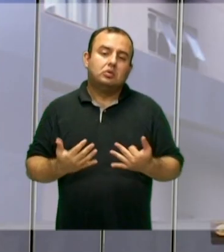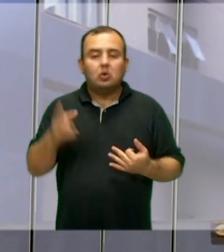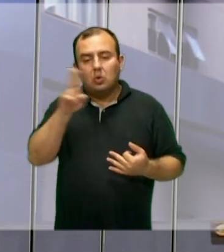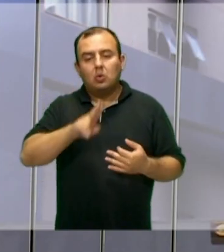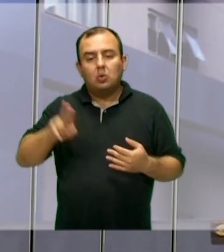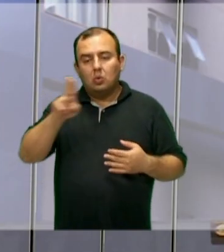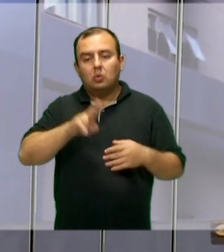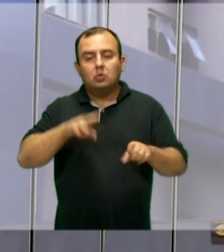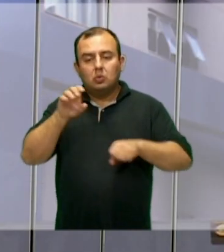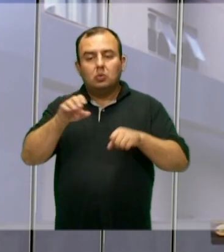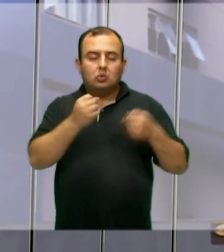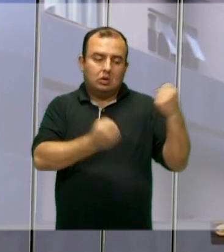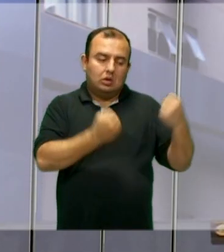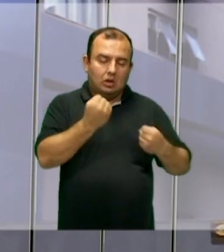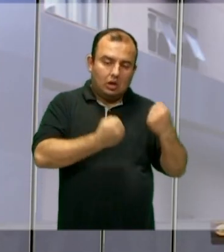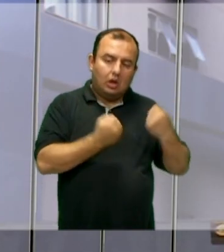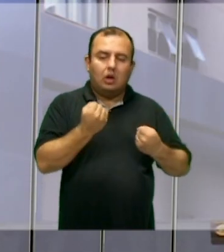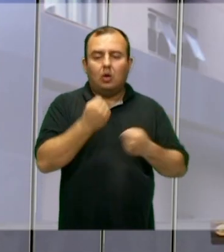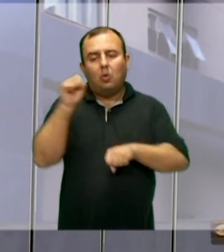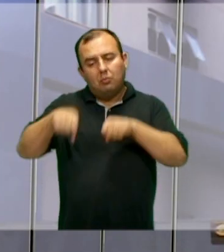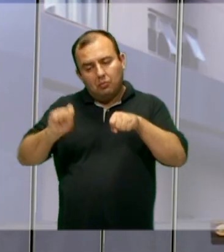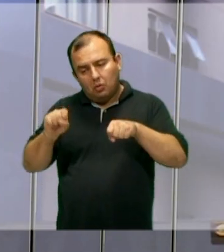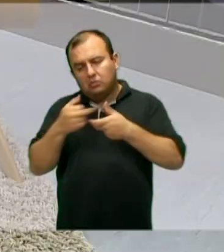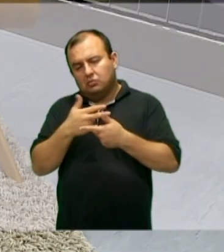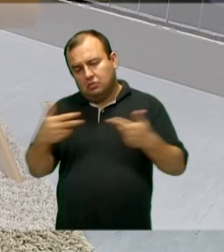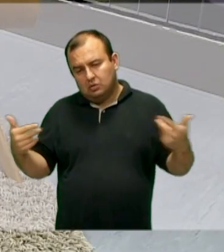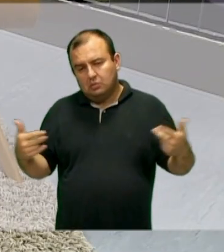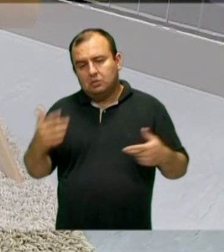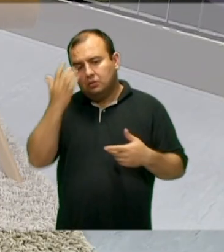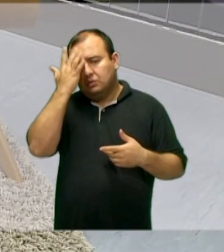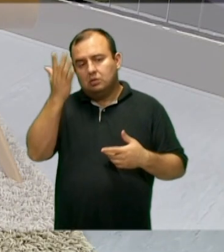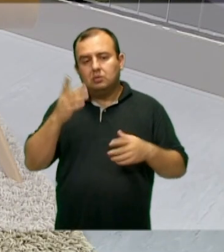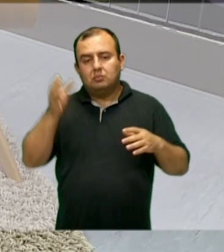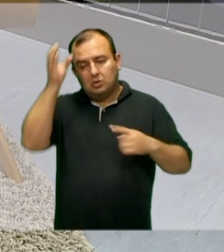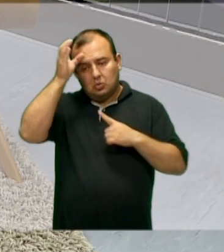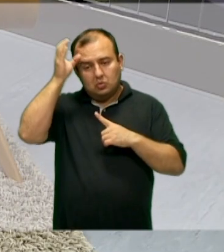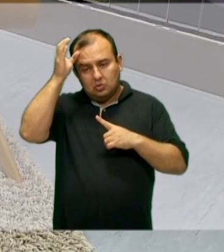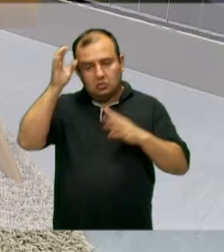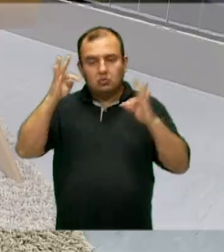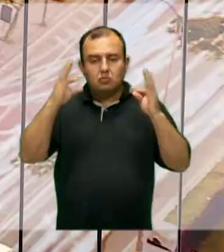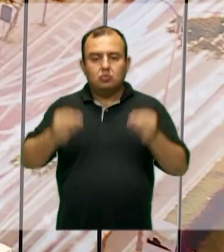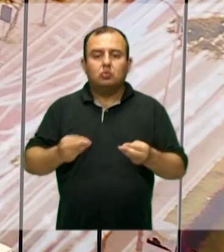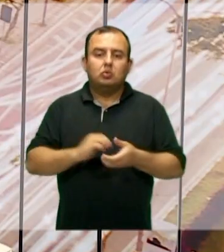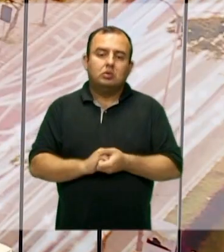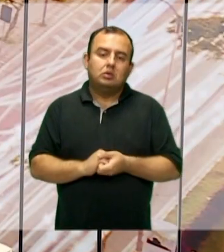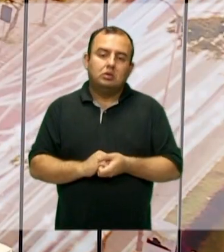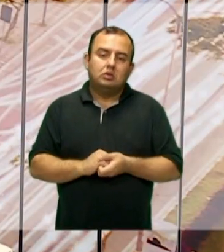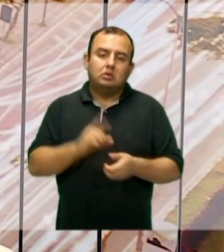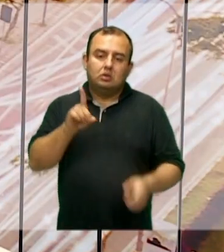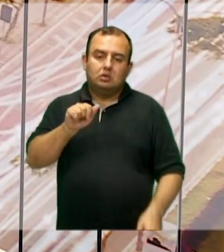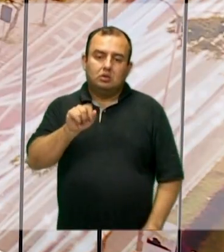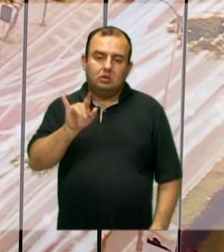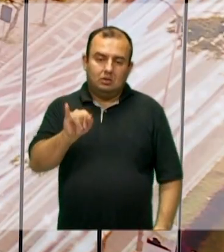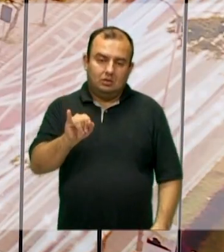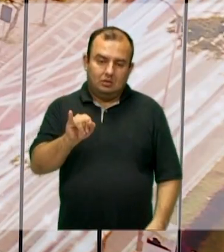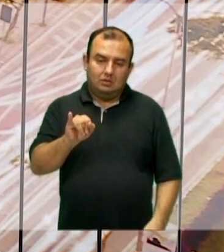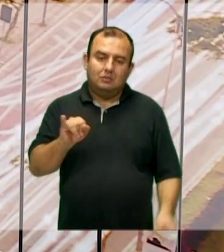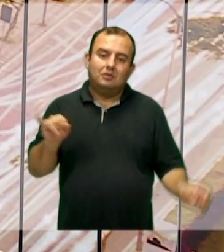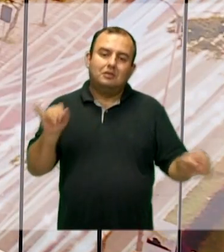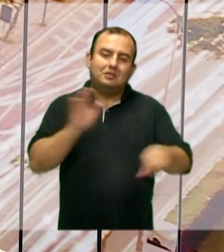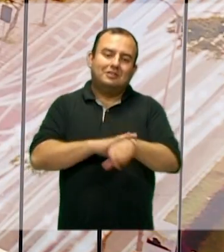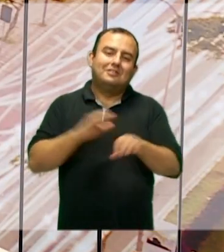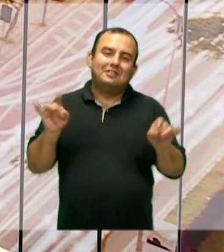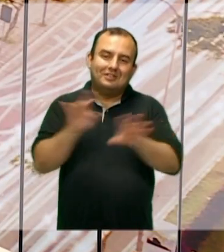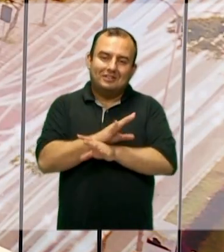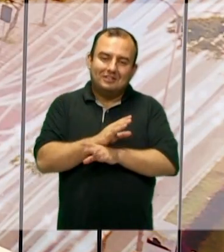os automóveis, como carros, motos, para facilitar realmente. E conscientizar todo mundo, né? Davi, nosso tempo já